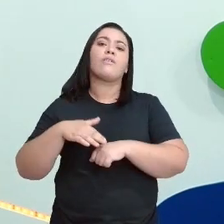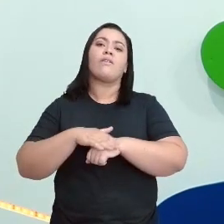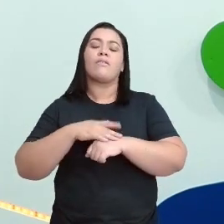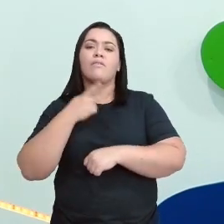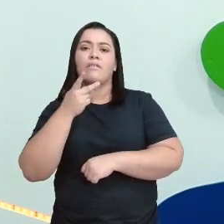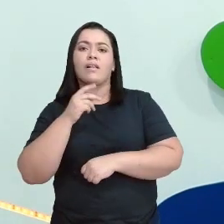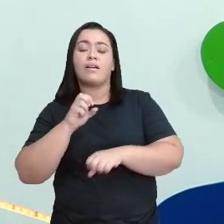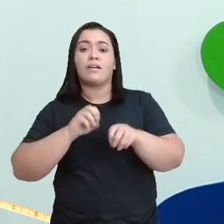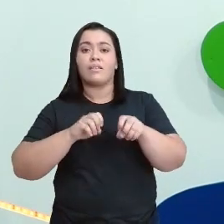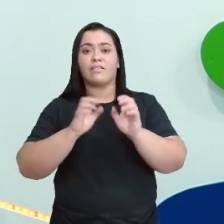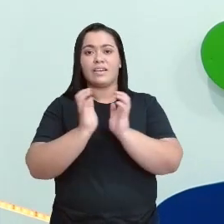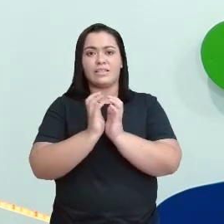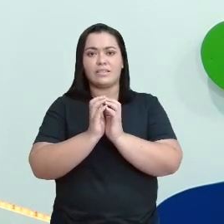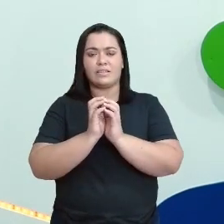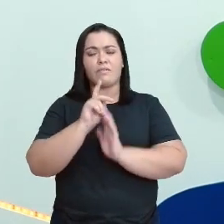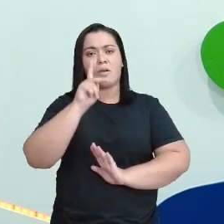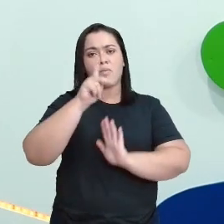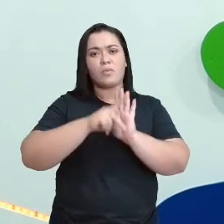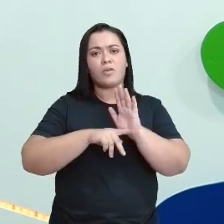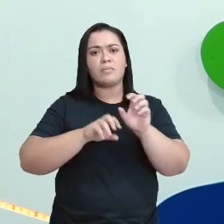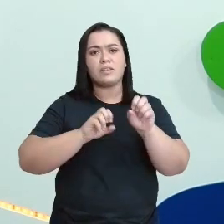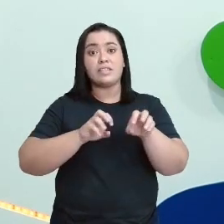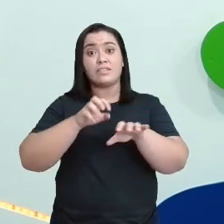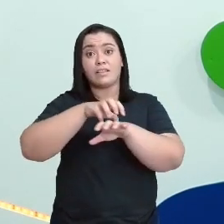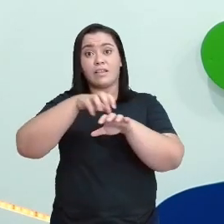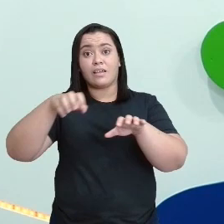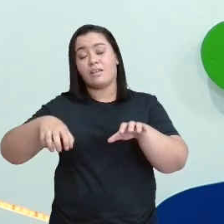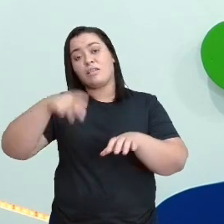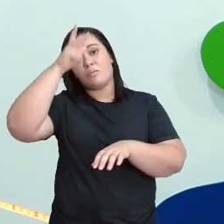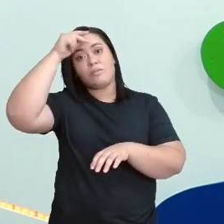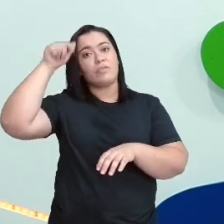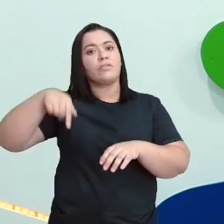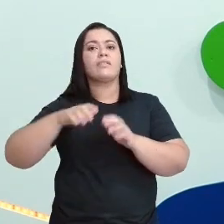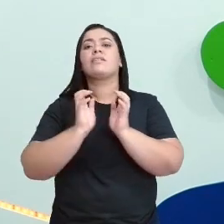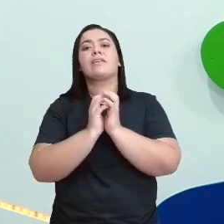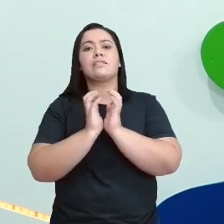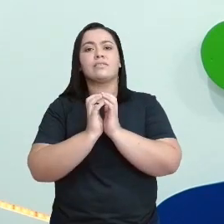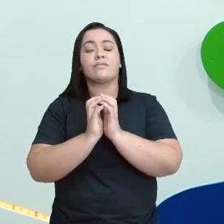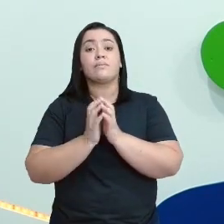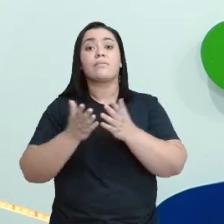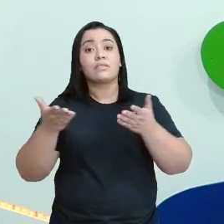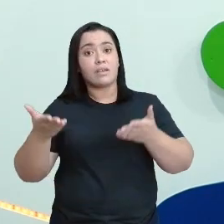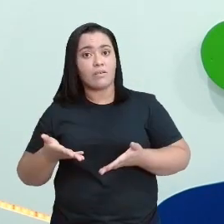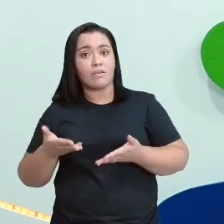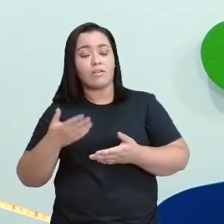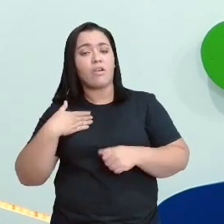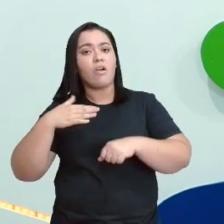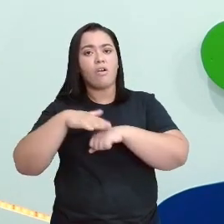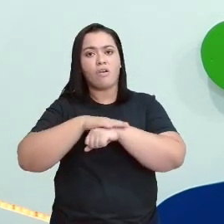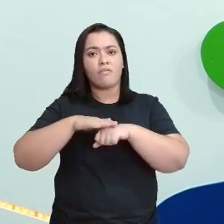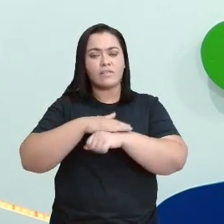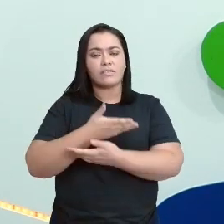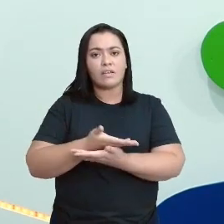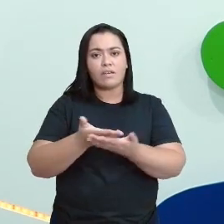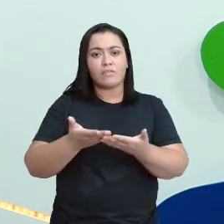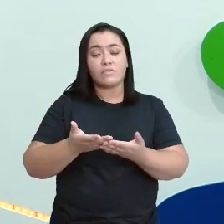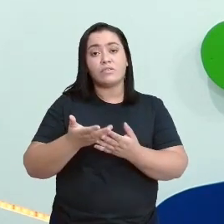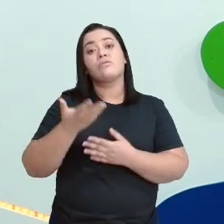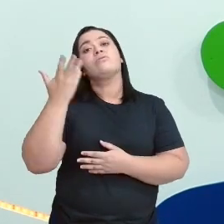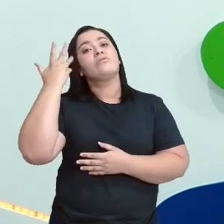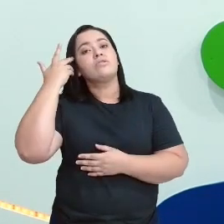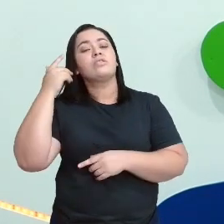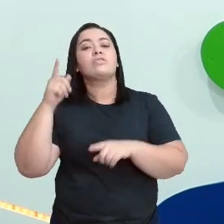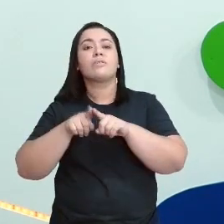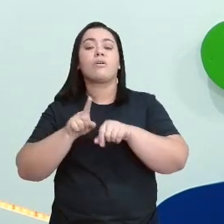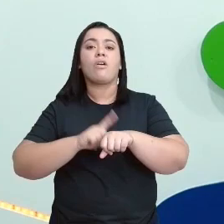Educa Recife, o programa de ensino híbrido da Prefeitura do Recife. Mas desta vez eu venho conversar com vocês sobre os dias e horários